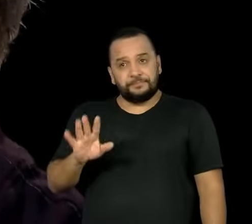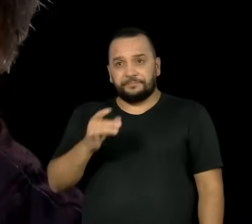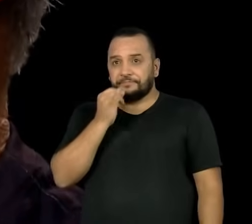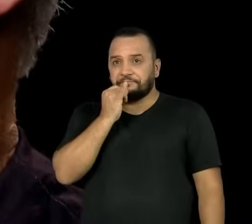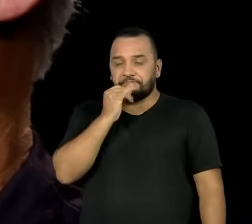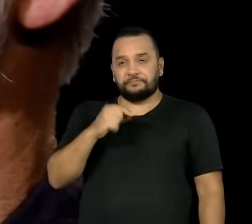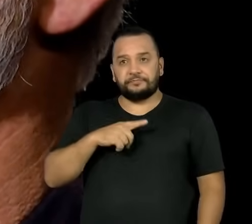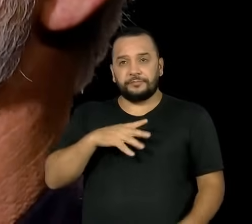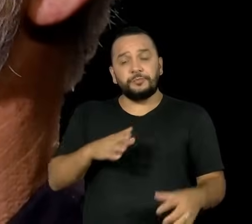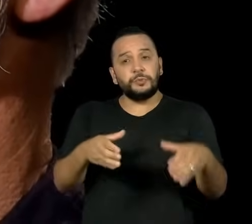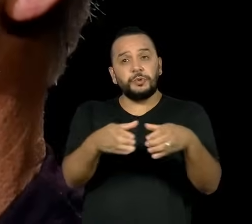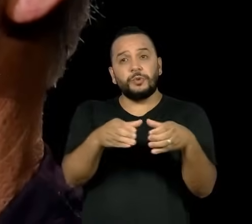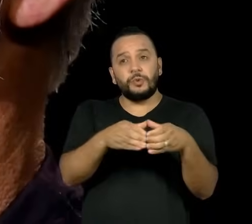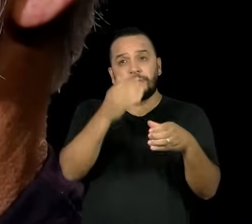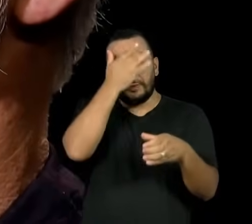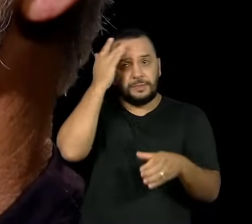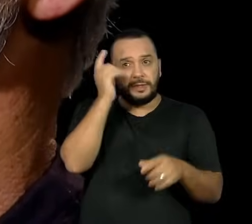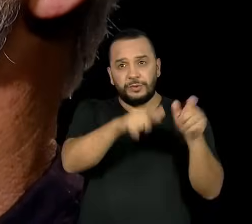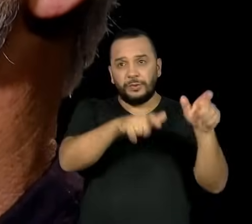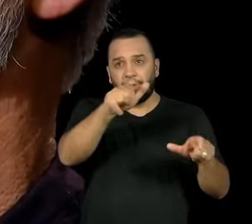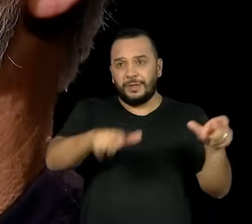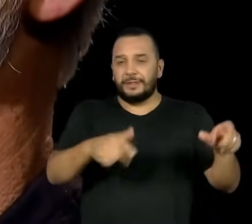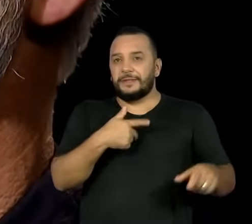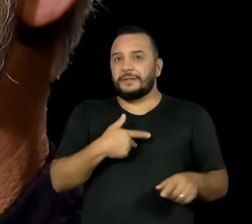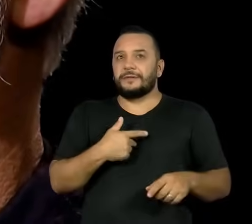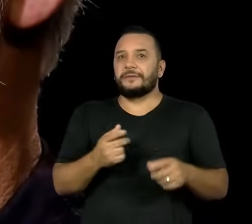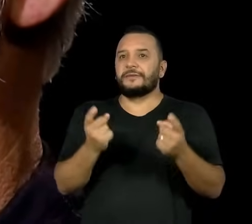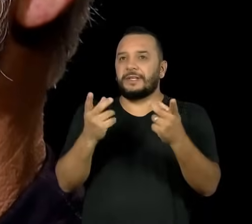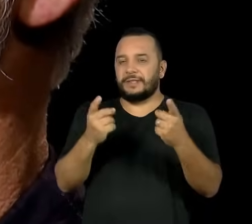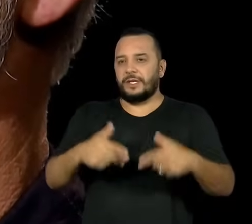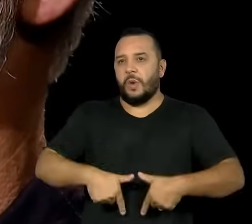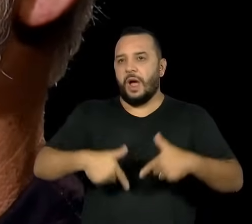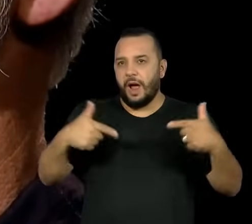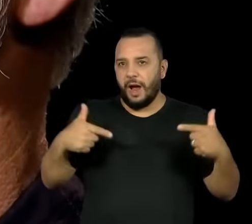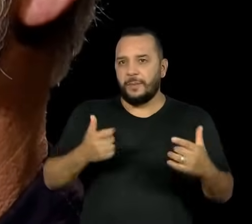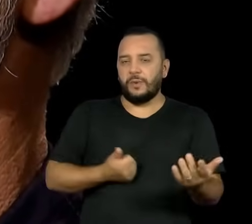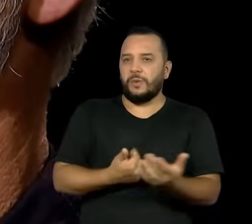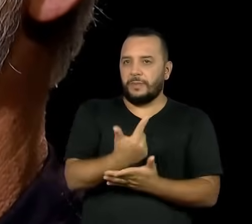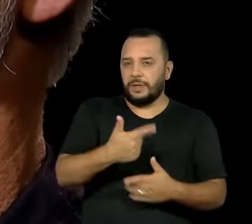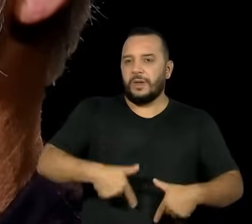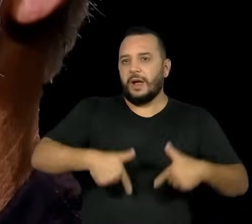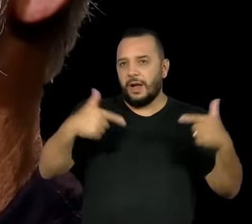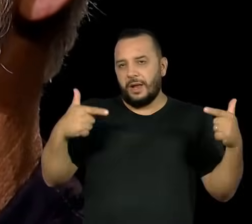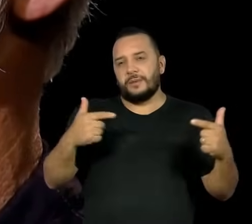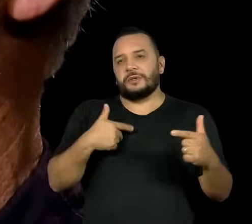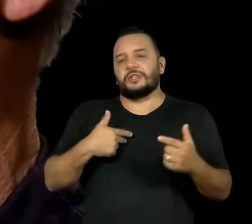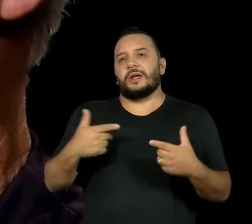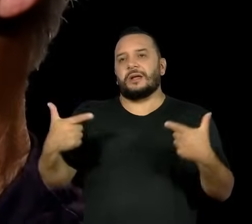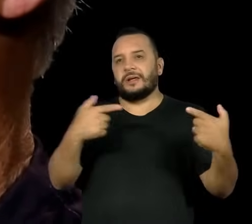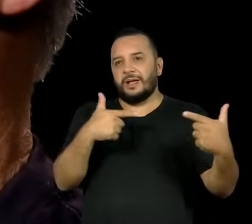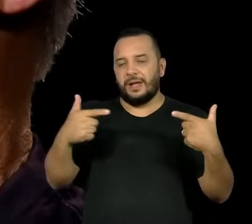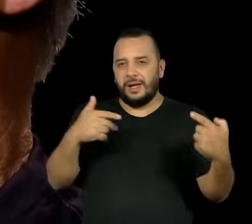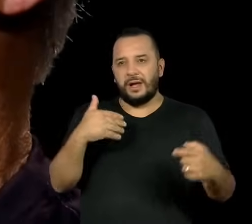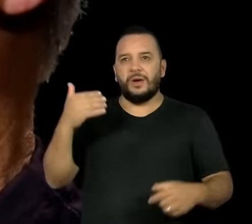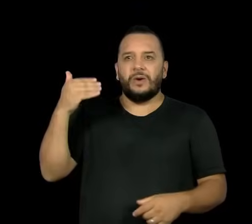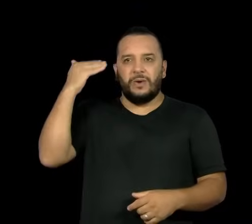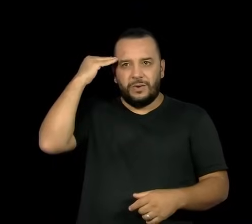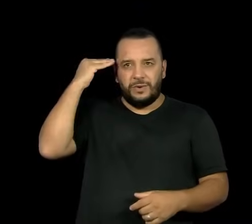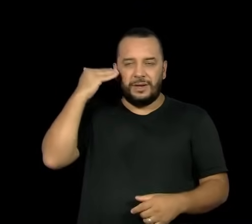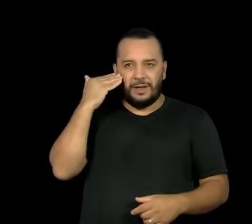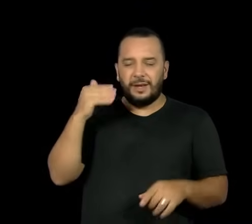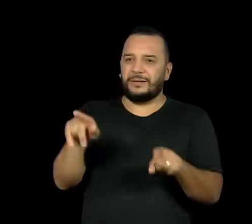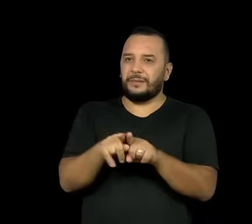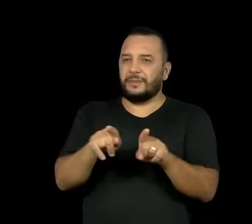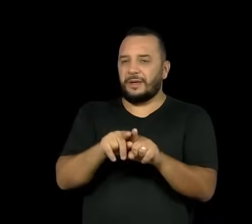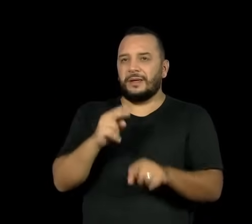lado, um grupo de pessoas vendendo arma e comprando arma, fazendo guerra na Coreia, no Vietnã... E ganhando muito dinheiro.